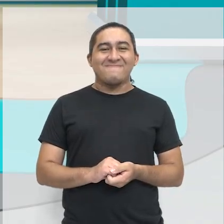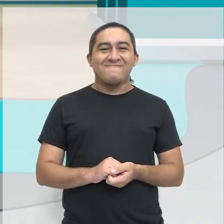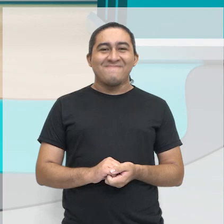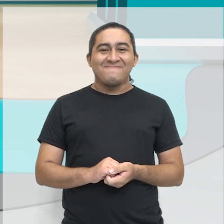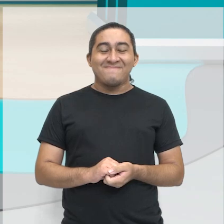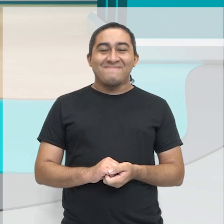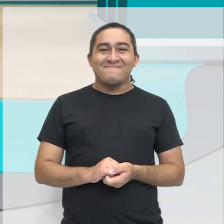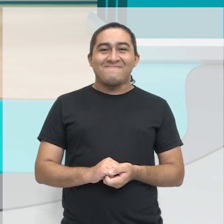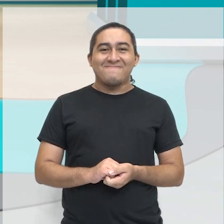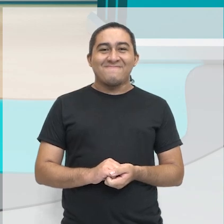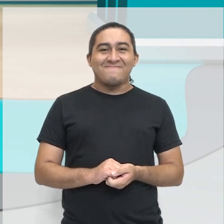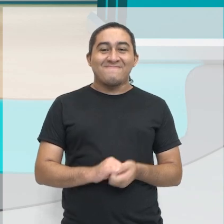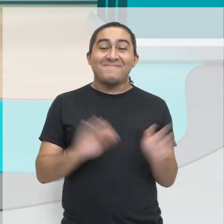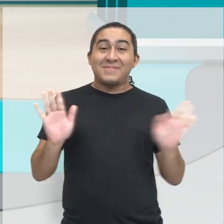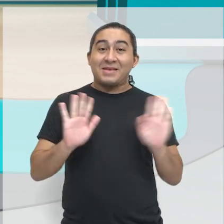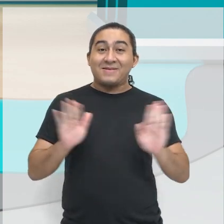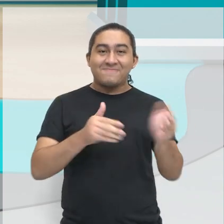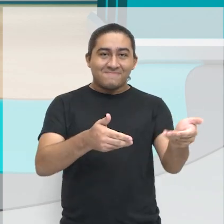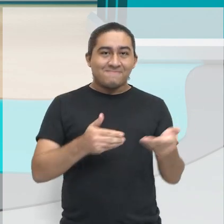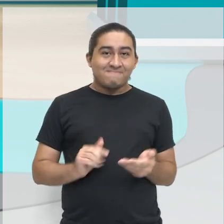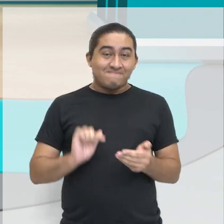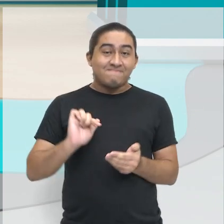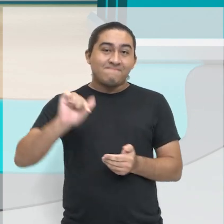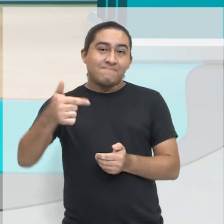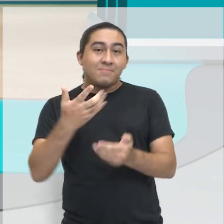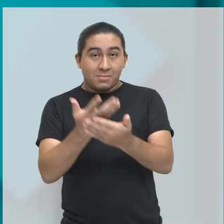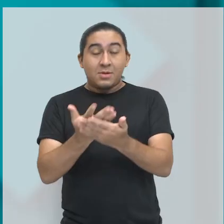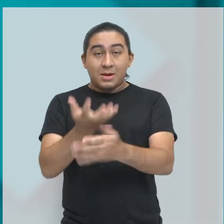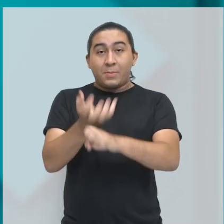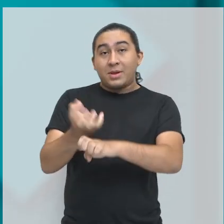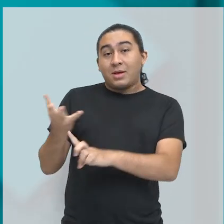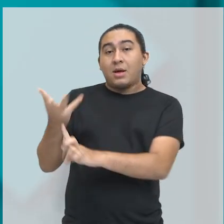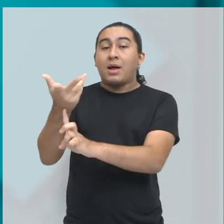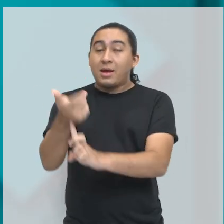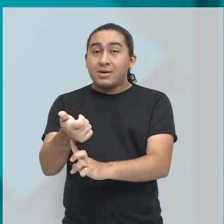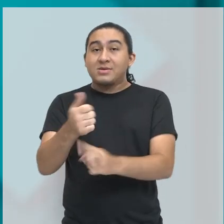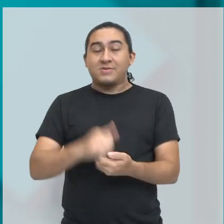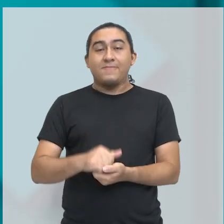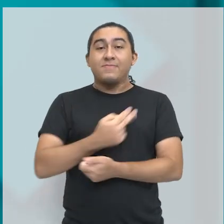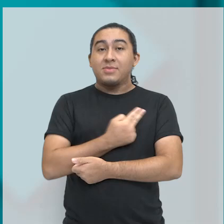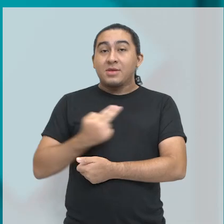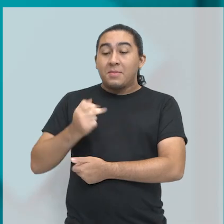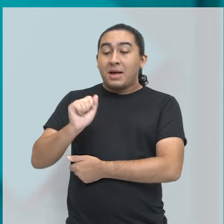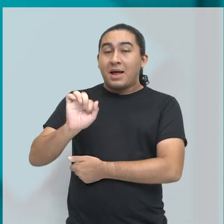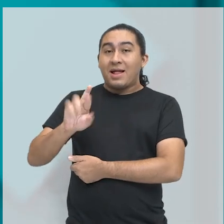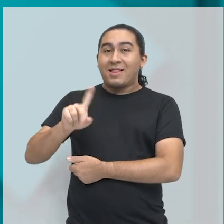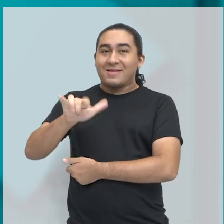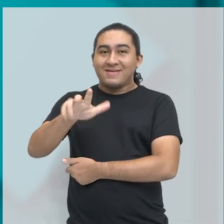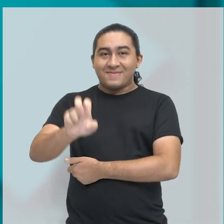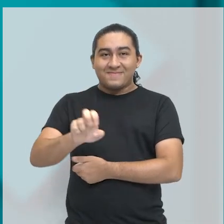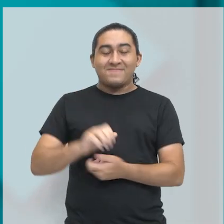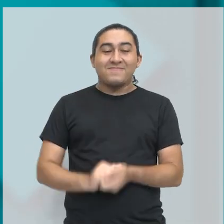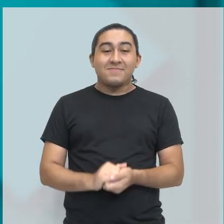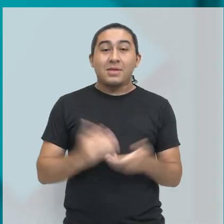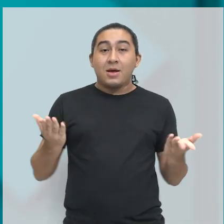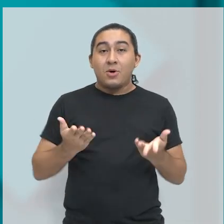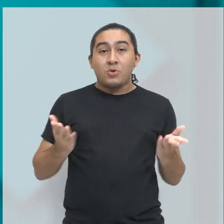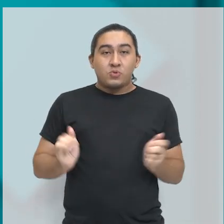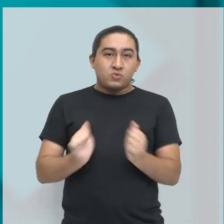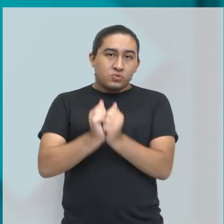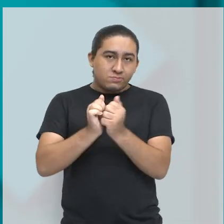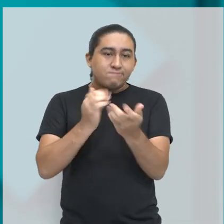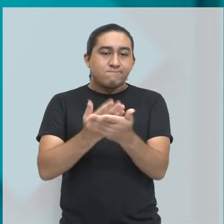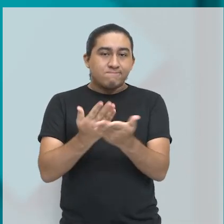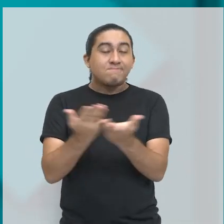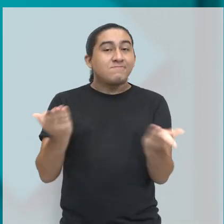Olá, sejam bem-vindos a mais uma aula de arte. Eu sou a professora Arlene Zolai e vou acompanhá-los